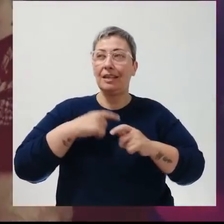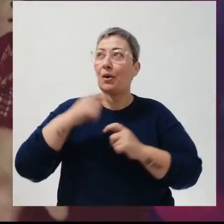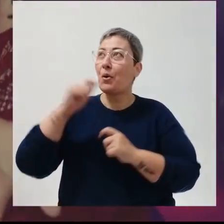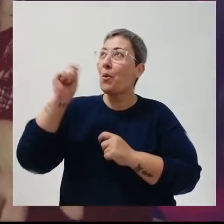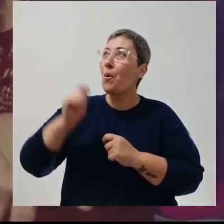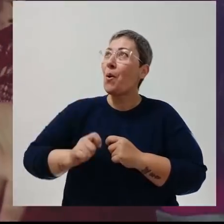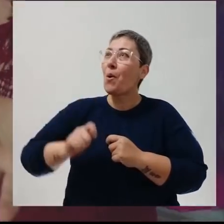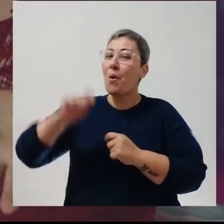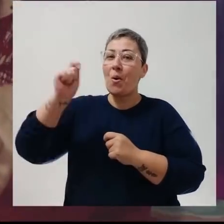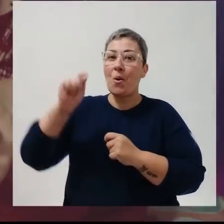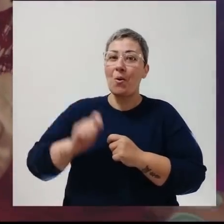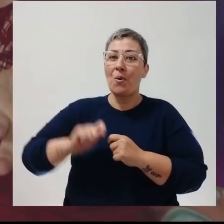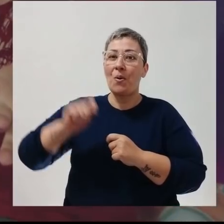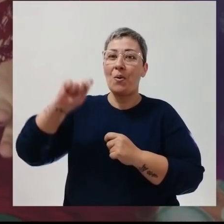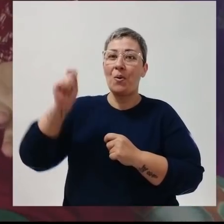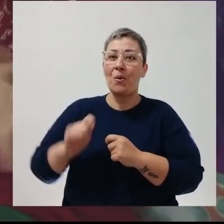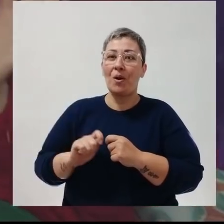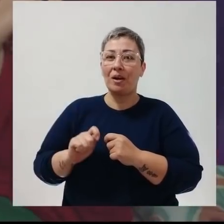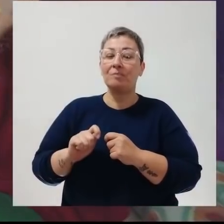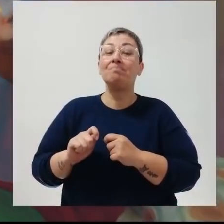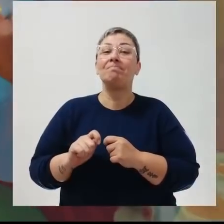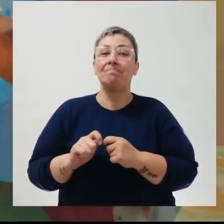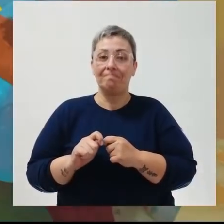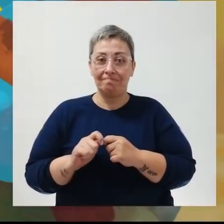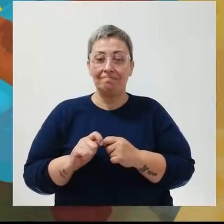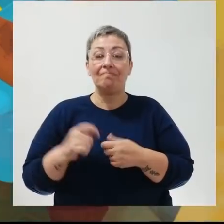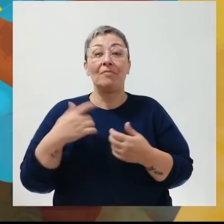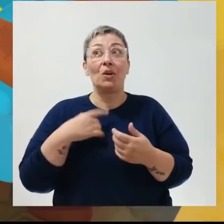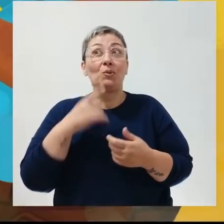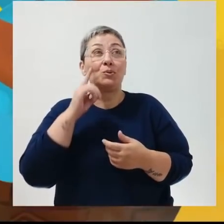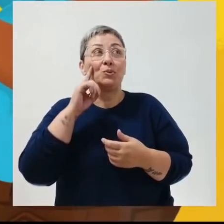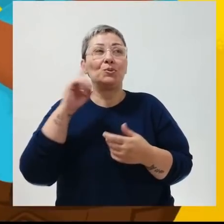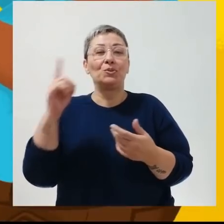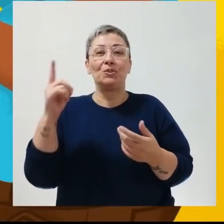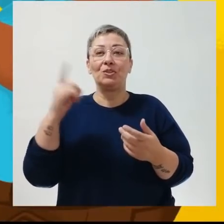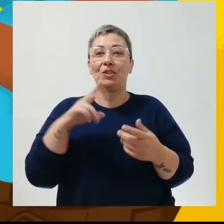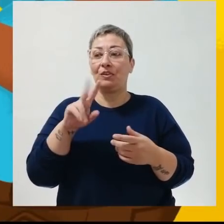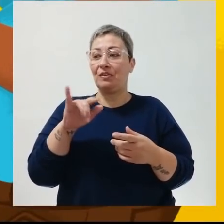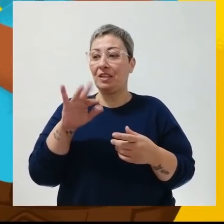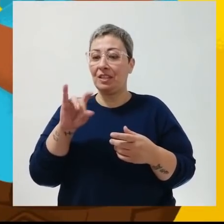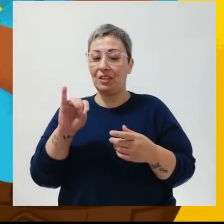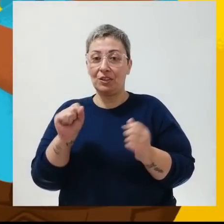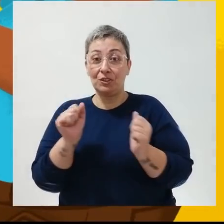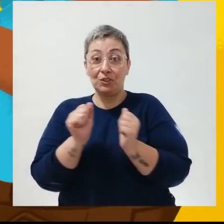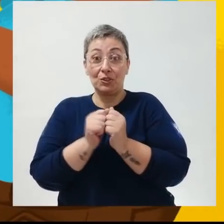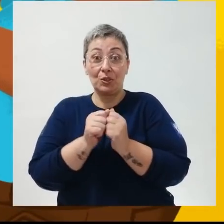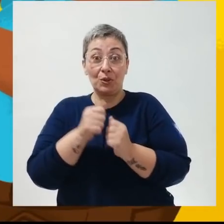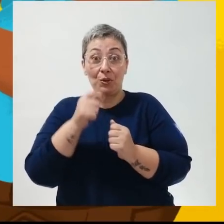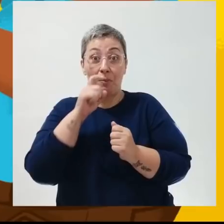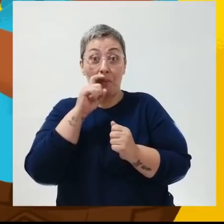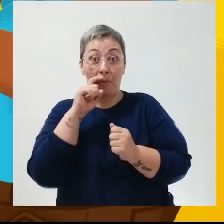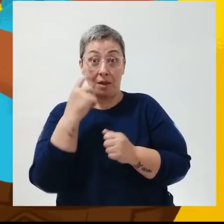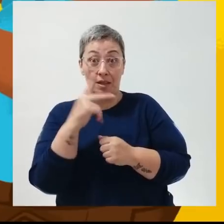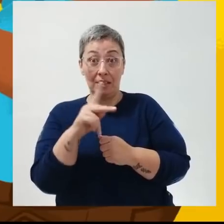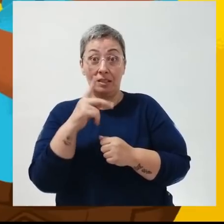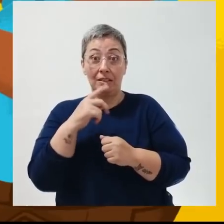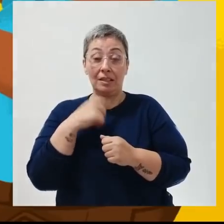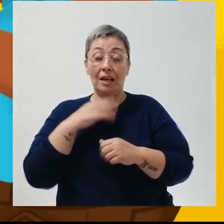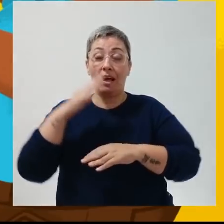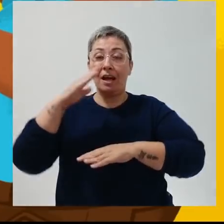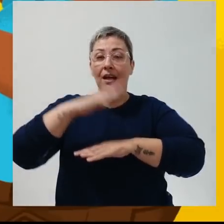empinar pipas. Dia desses, Vitor junto com seu pai passaram a